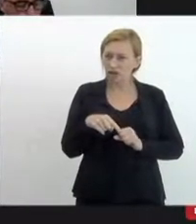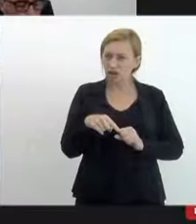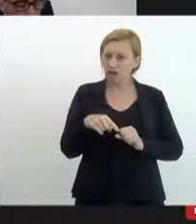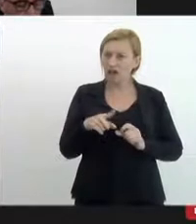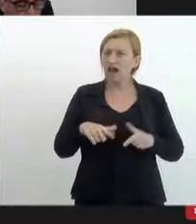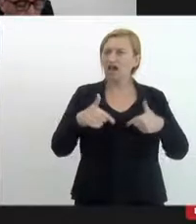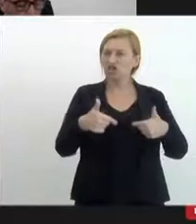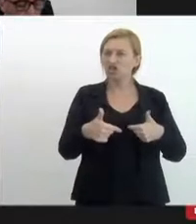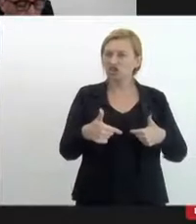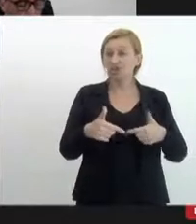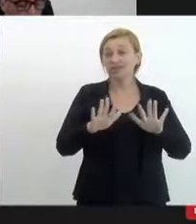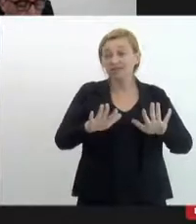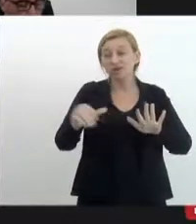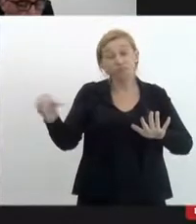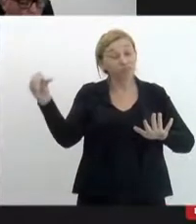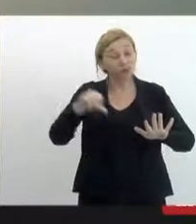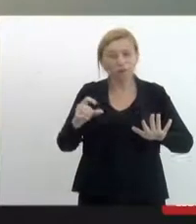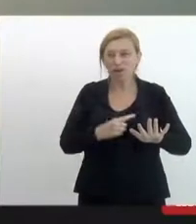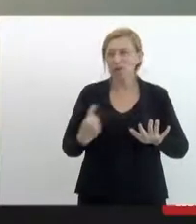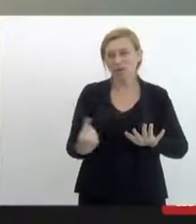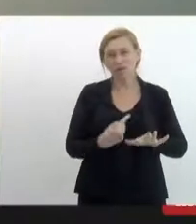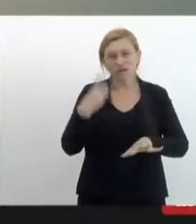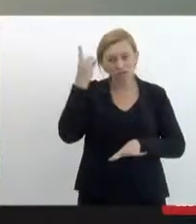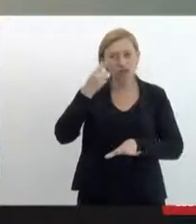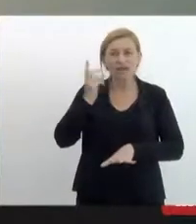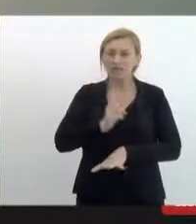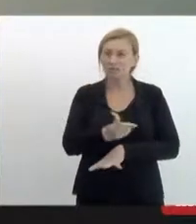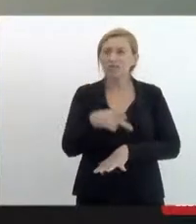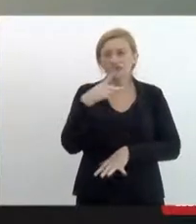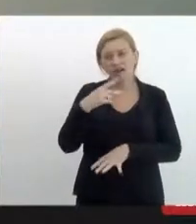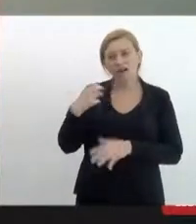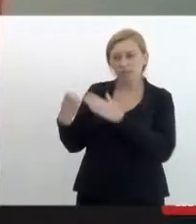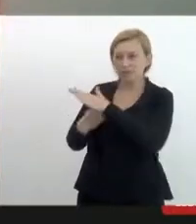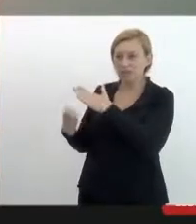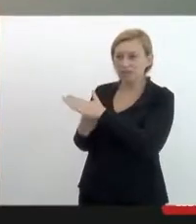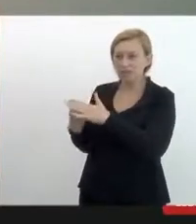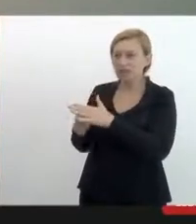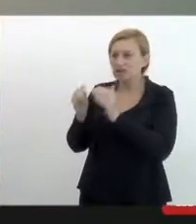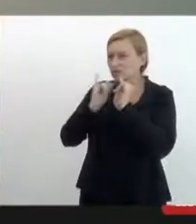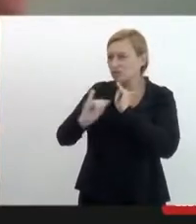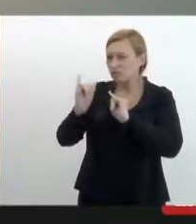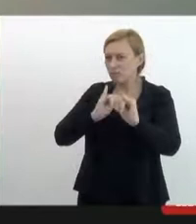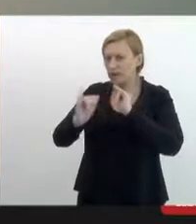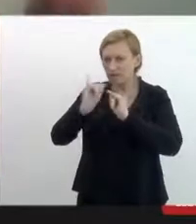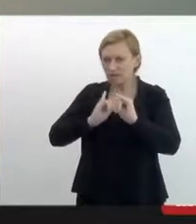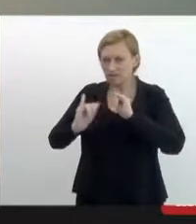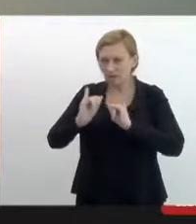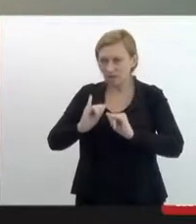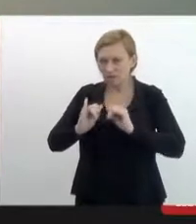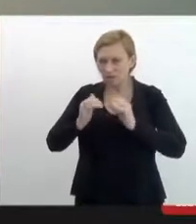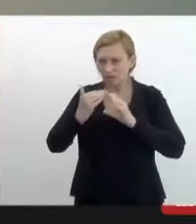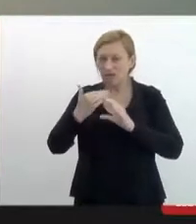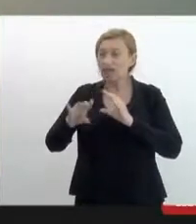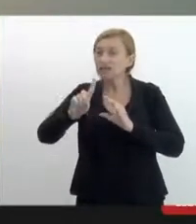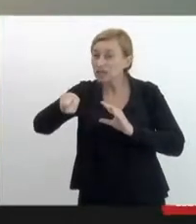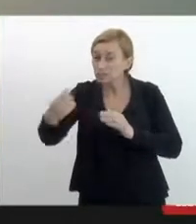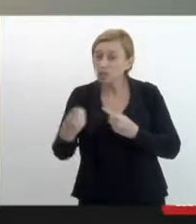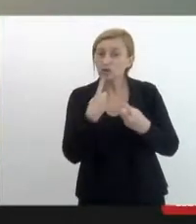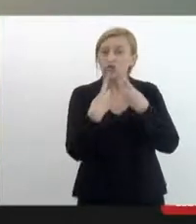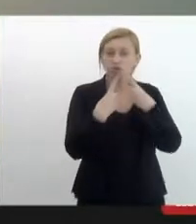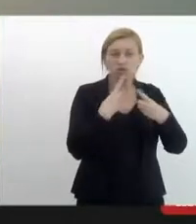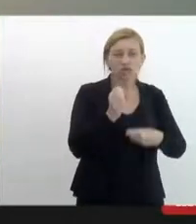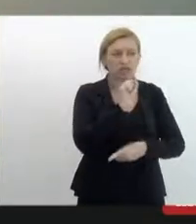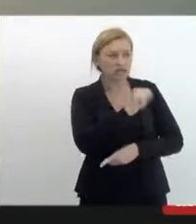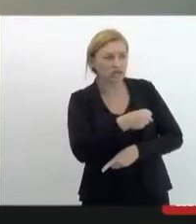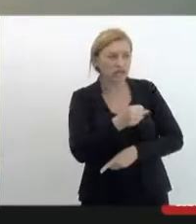Esse é o pior cenário para nós, deputados. É o que a gente sempre fala para as empresas. Entregar a informação e aí, depois discutirem se o que nós falamos está errado